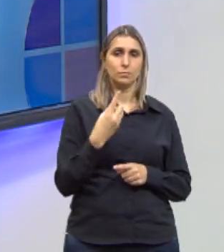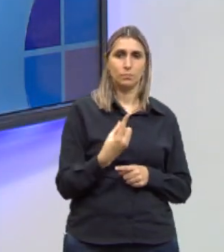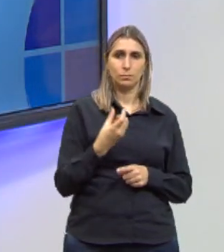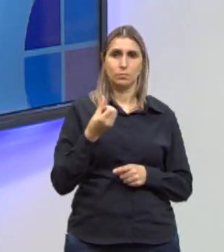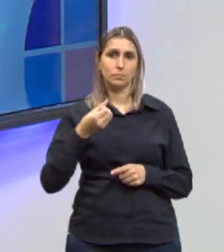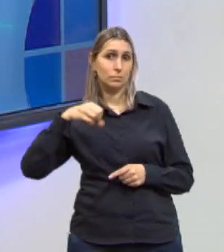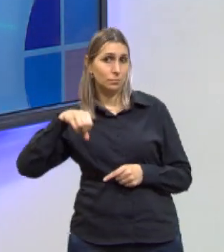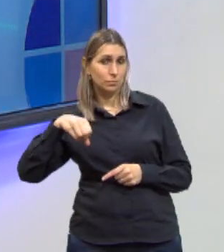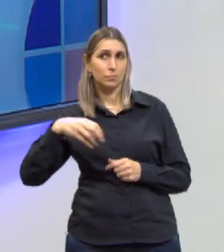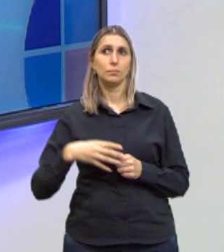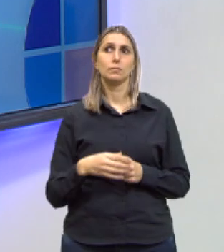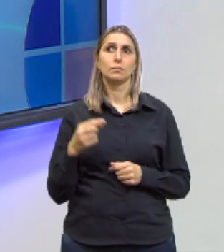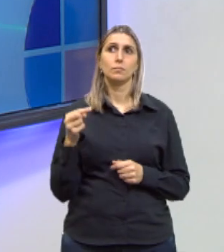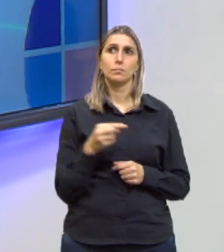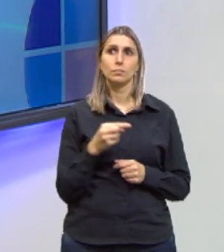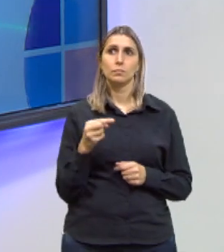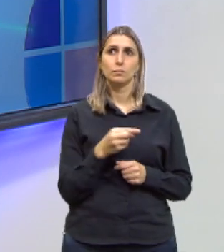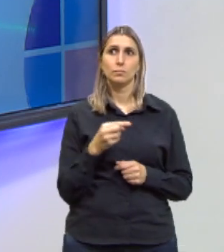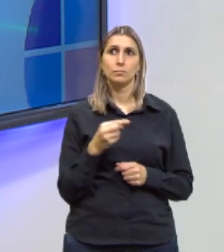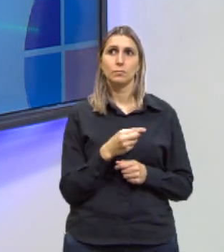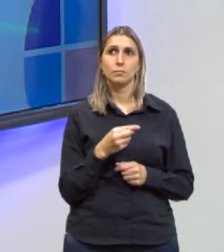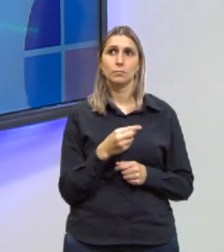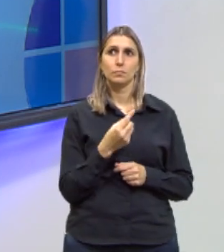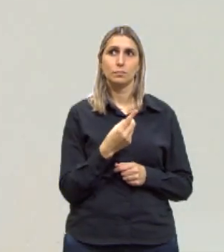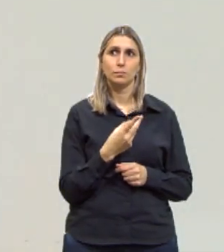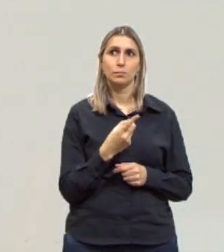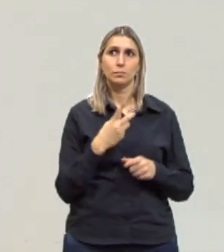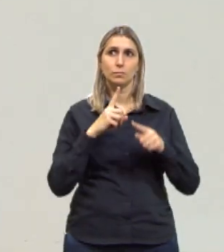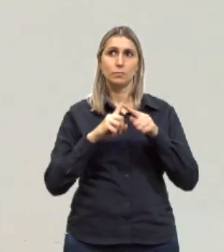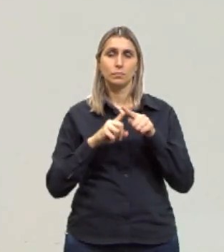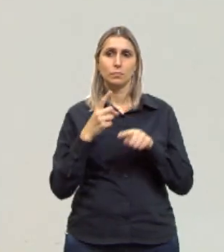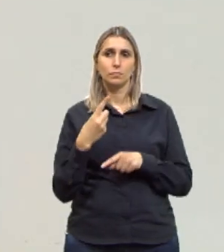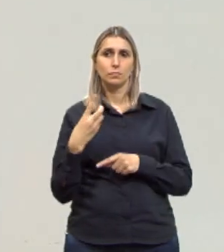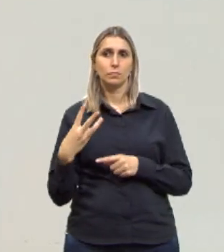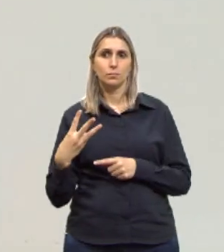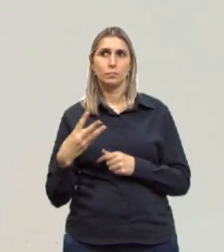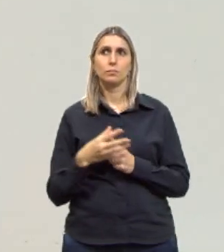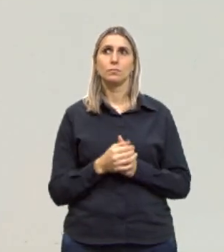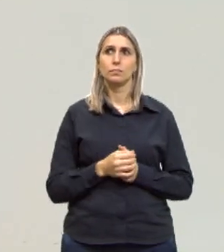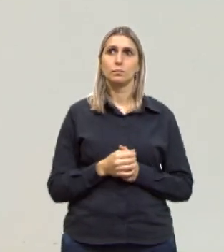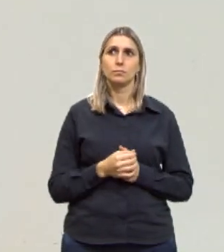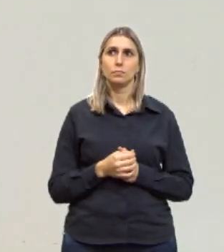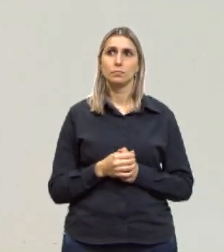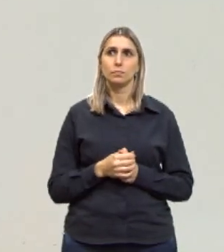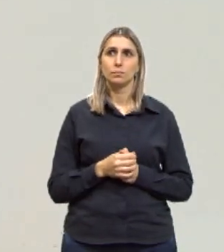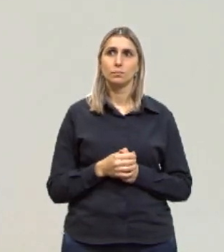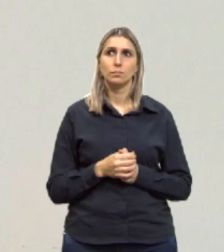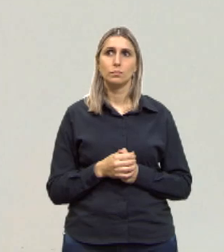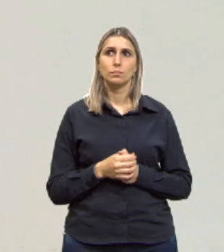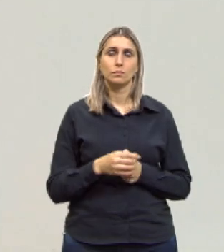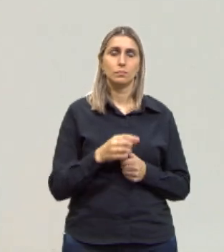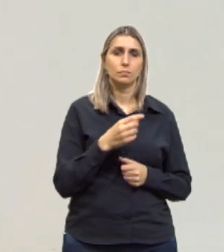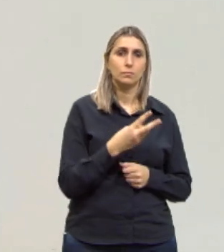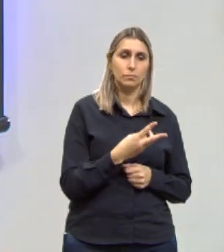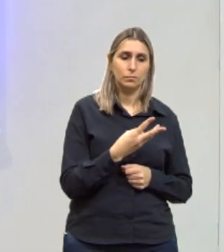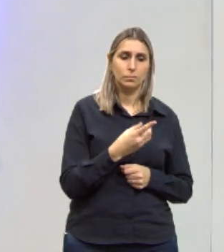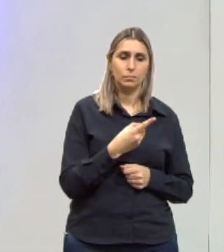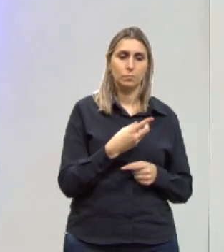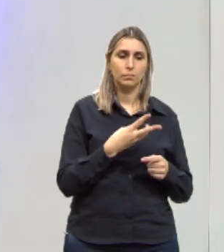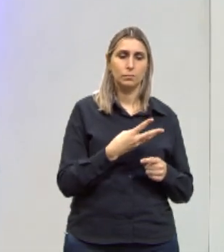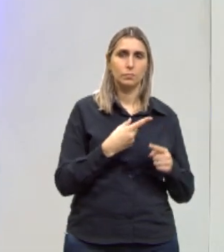169, menos 12 vezes 13. Bom, se 13 vezes 13